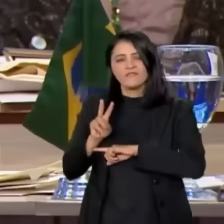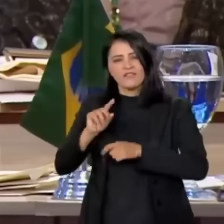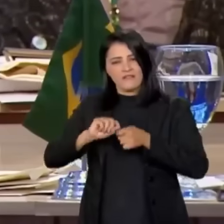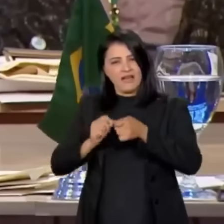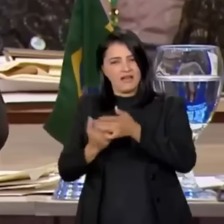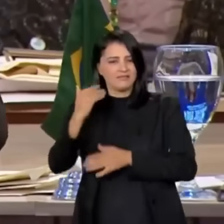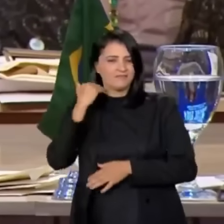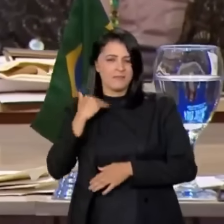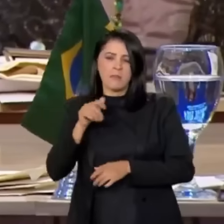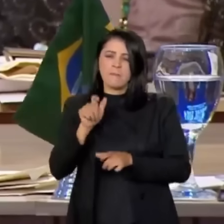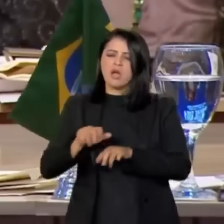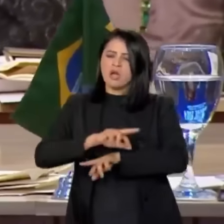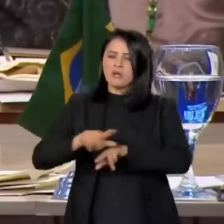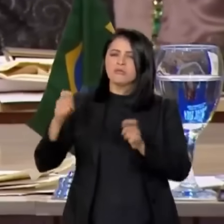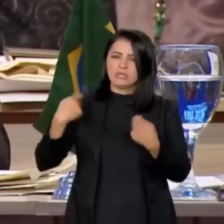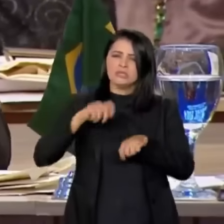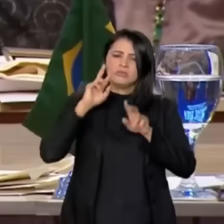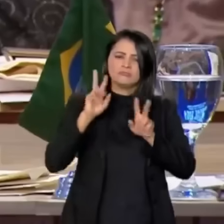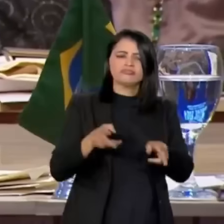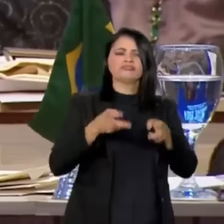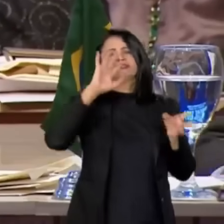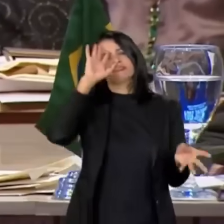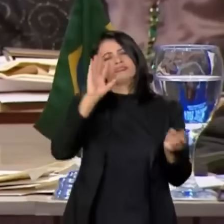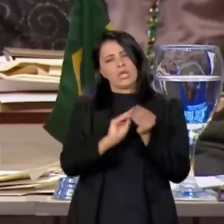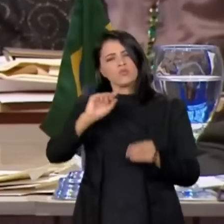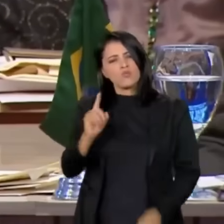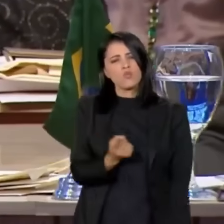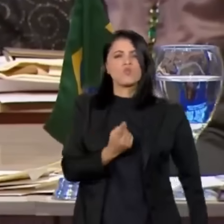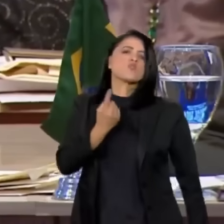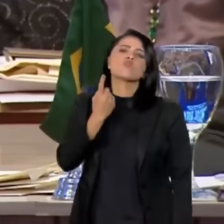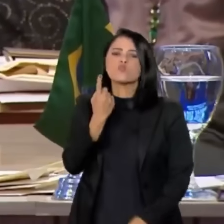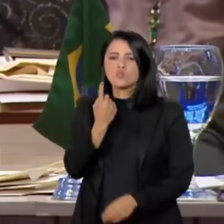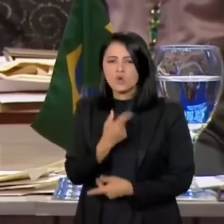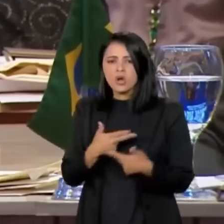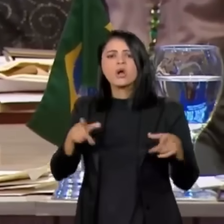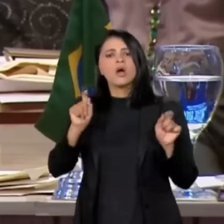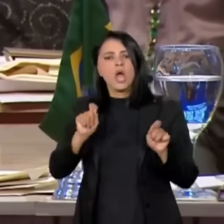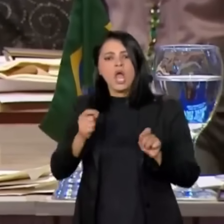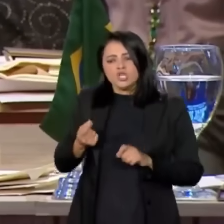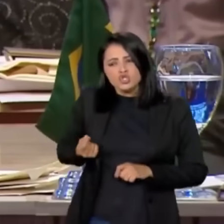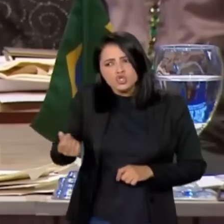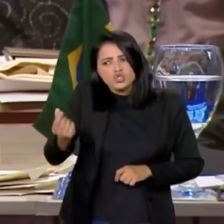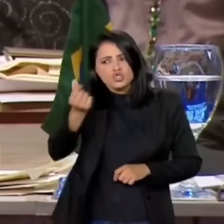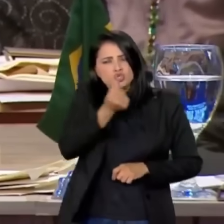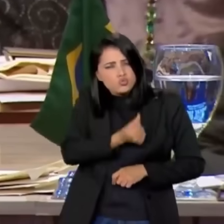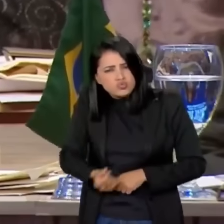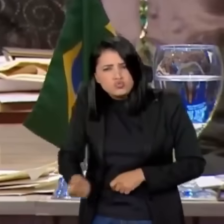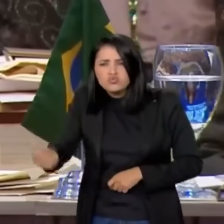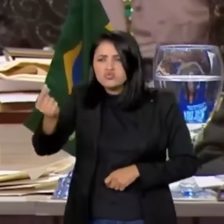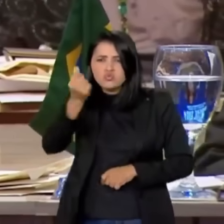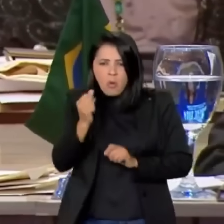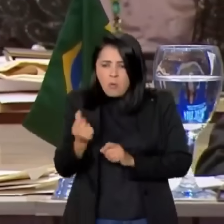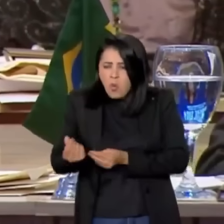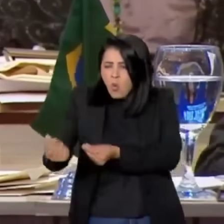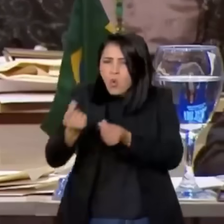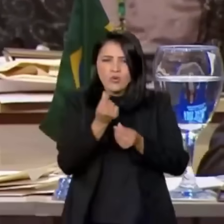crédito, precisam compreender uma coisa: é que muito dinheiro na mão de